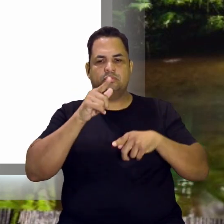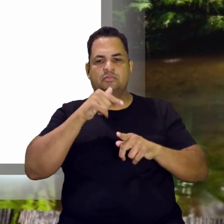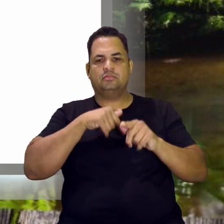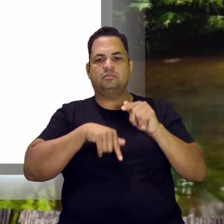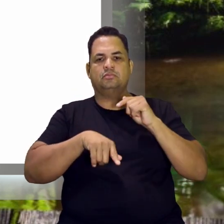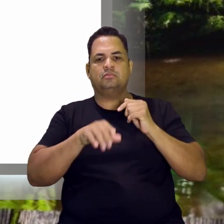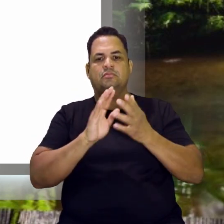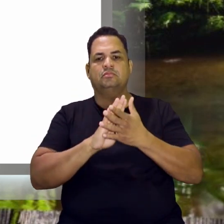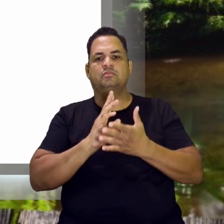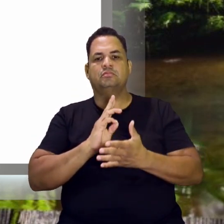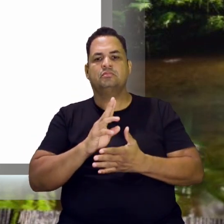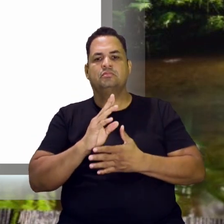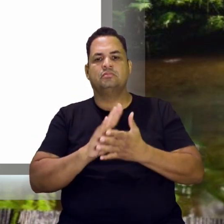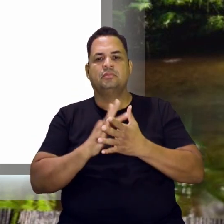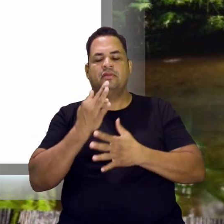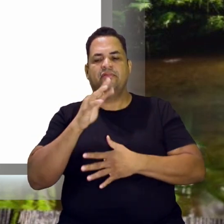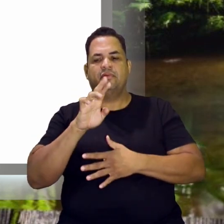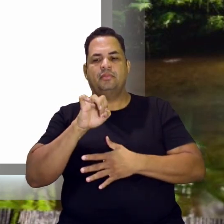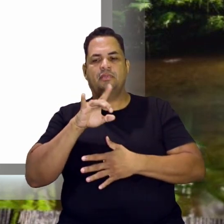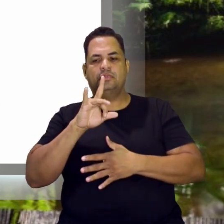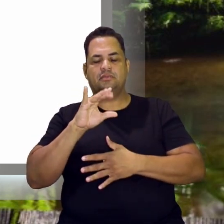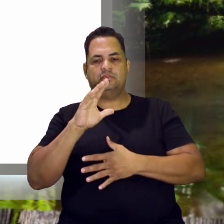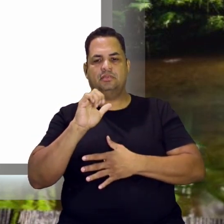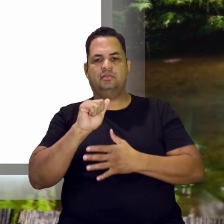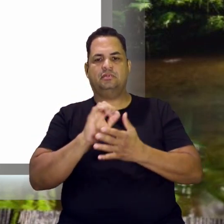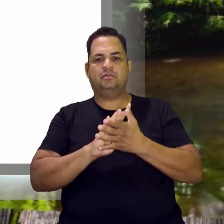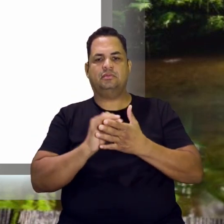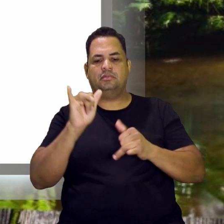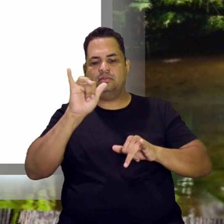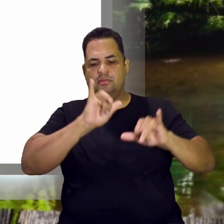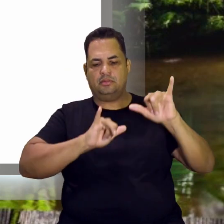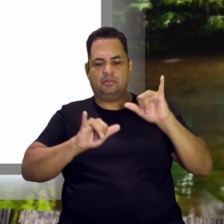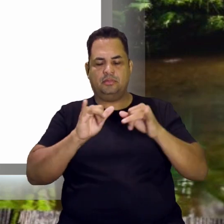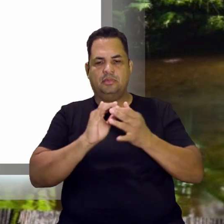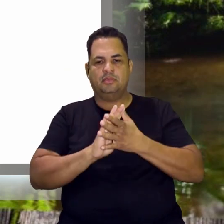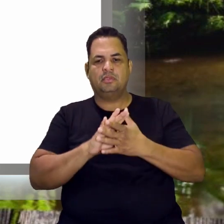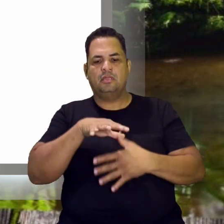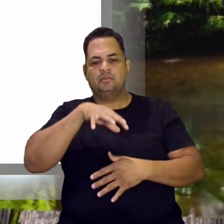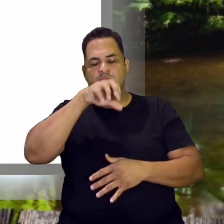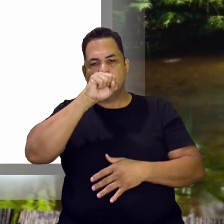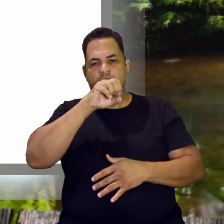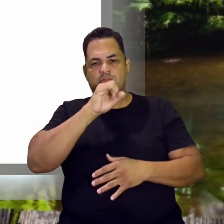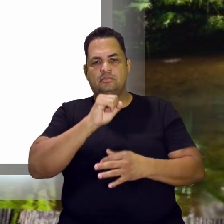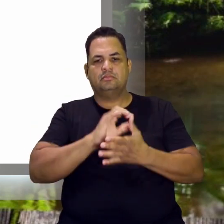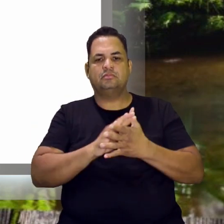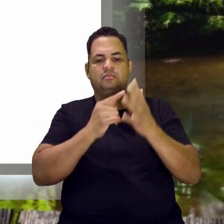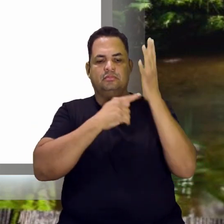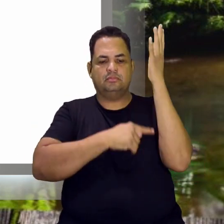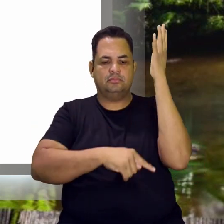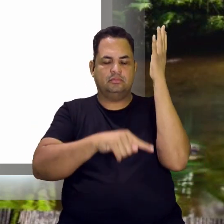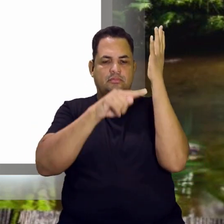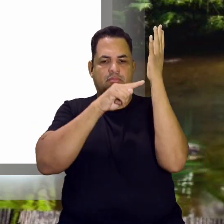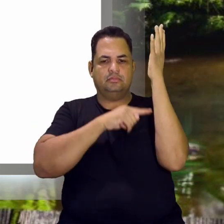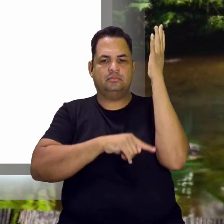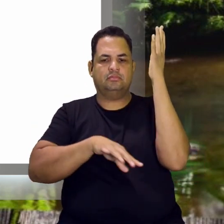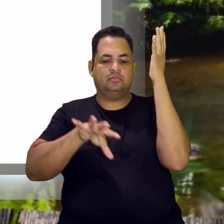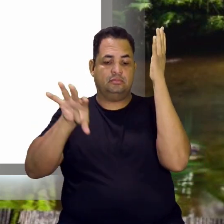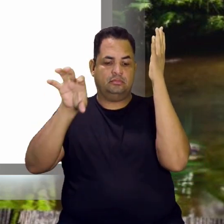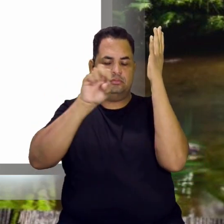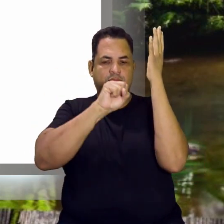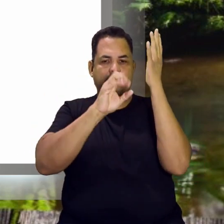metabólicas? Processo de fermentação, lembra? Quimiossíntese, respiração, fotossíntese.